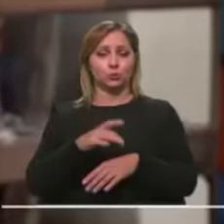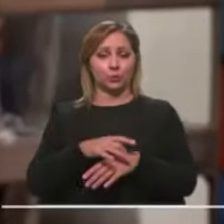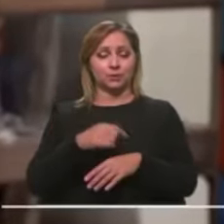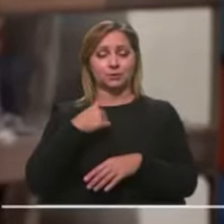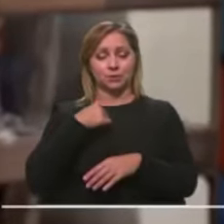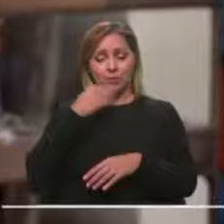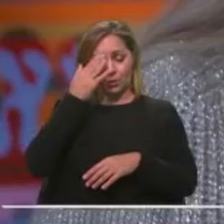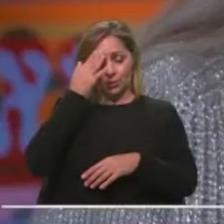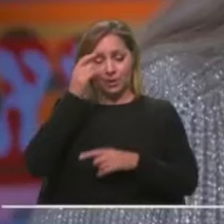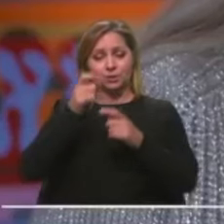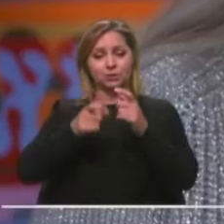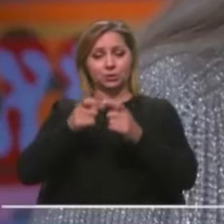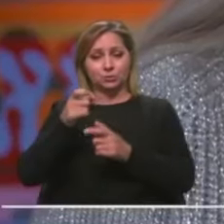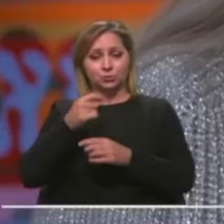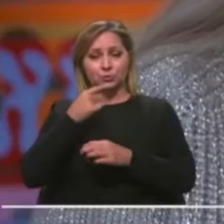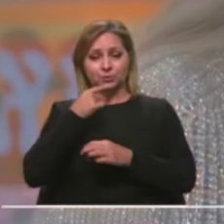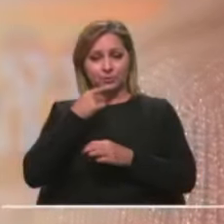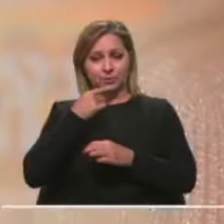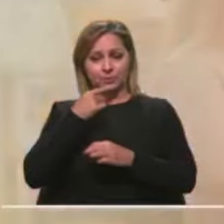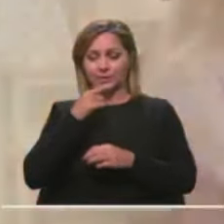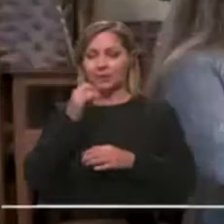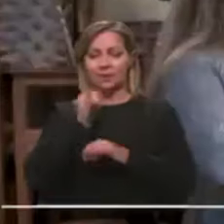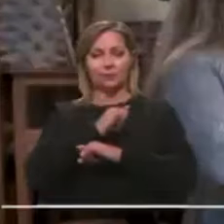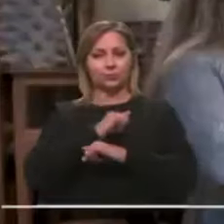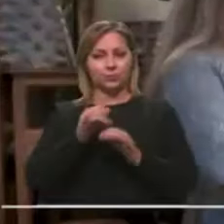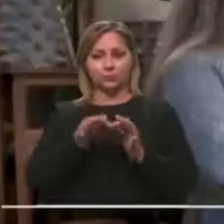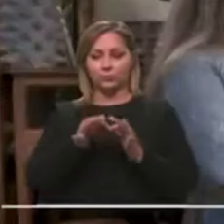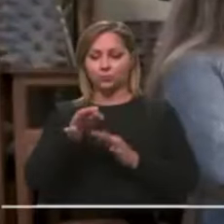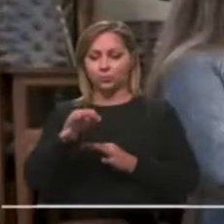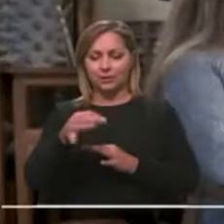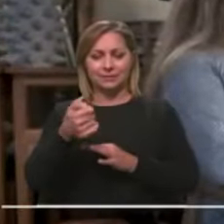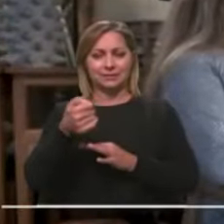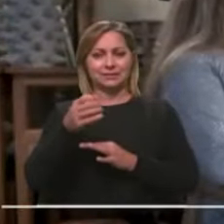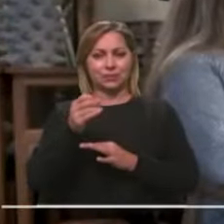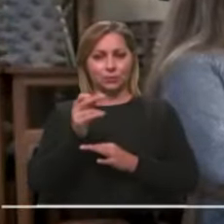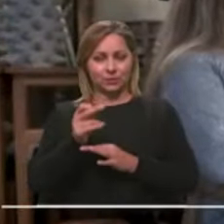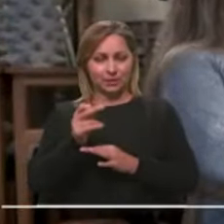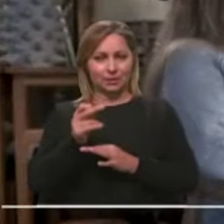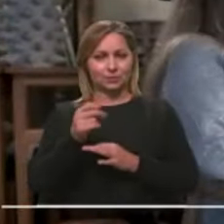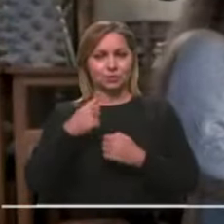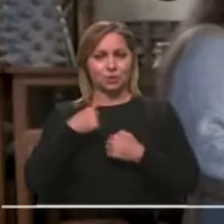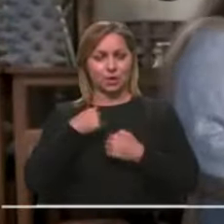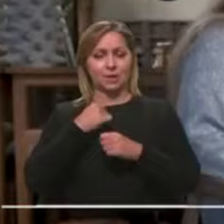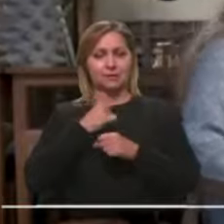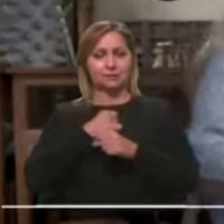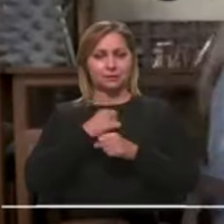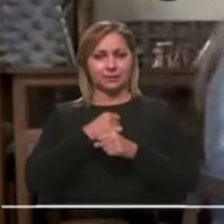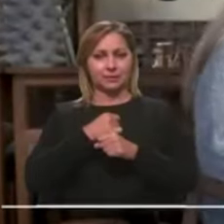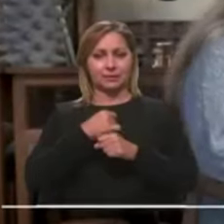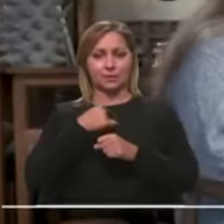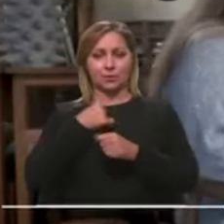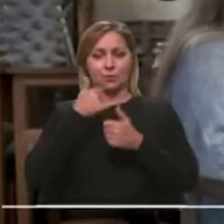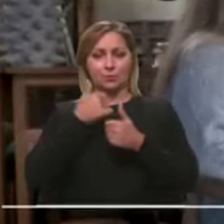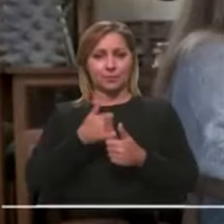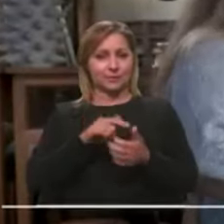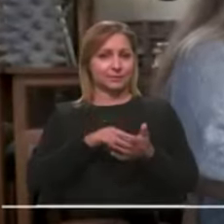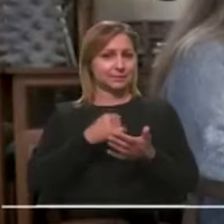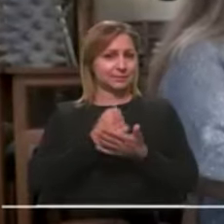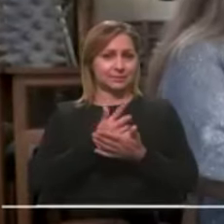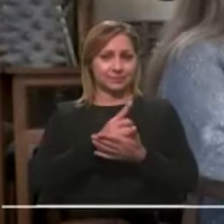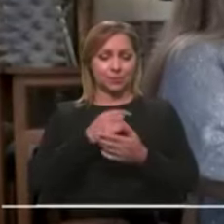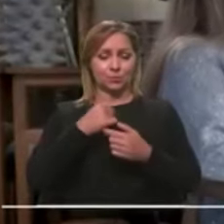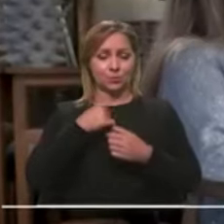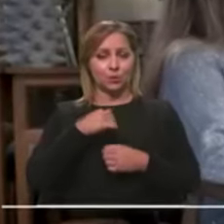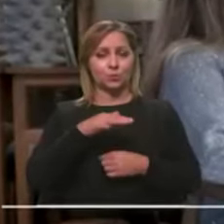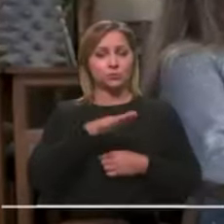perceber que é impossível, ao longo de 51 anos, a fazer isto, a entregar-me à profissão. Nem sempre fiz bem, nem sempre estive no meu